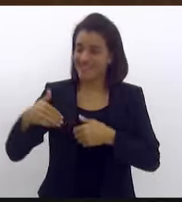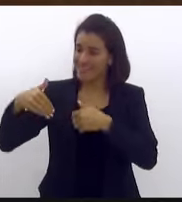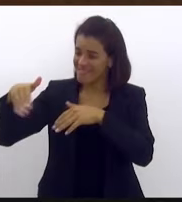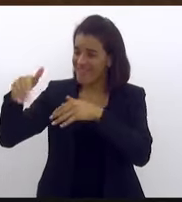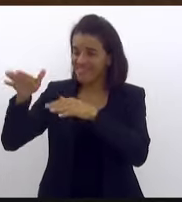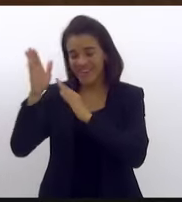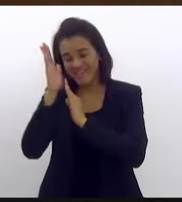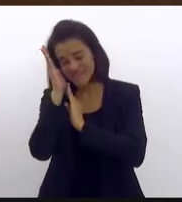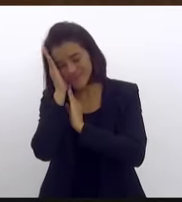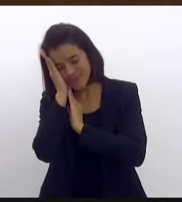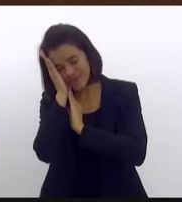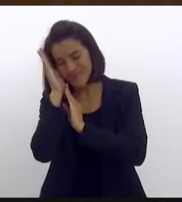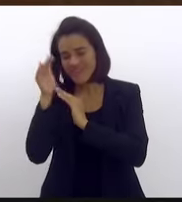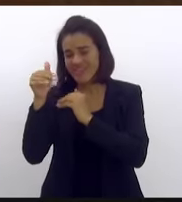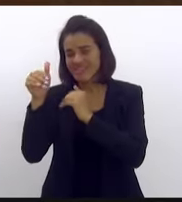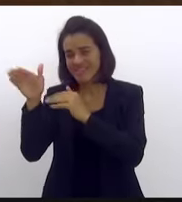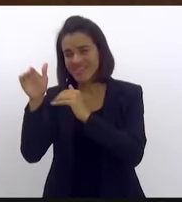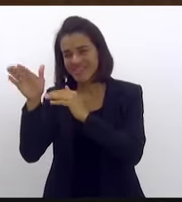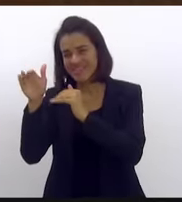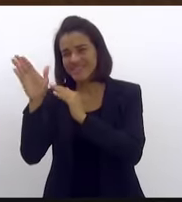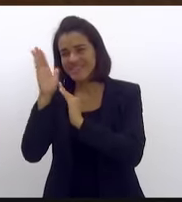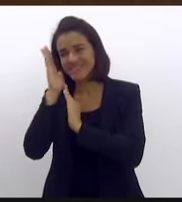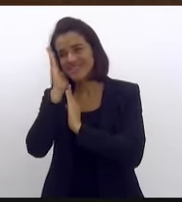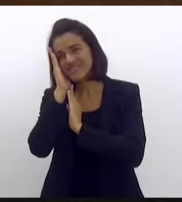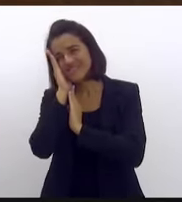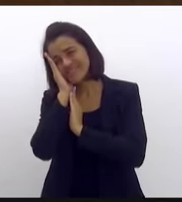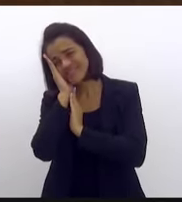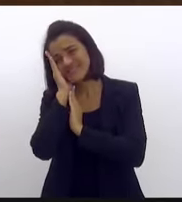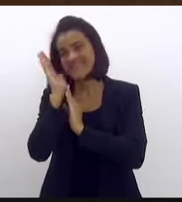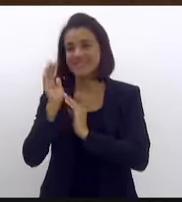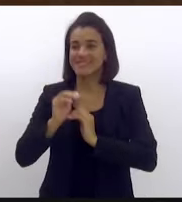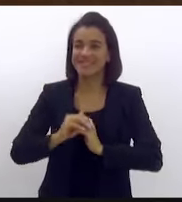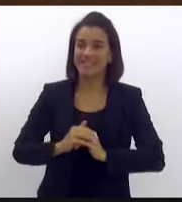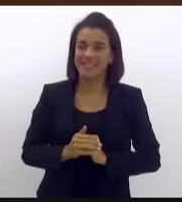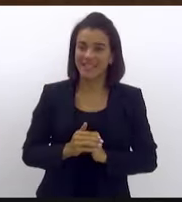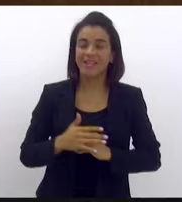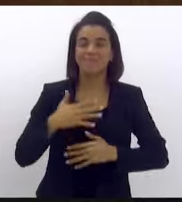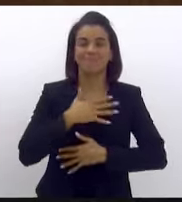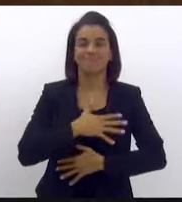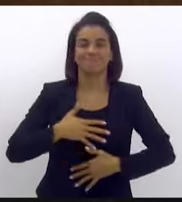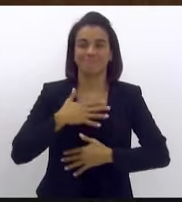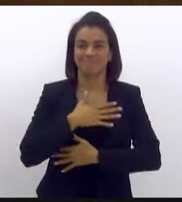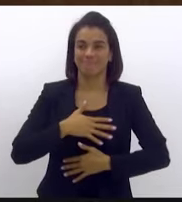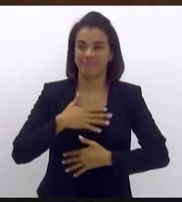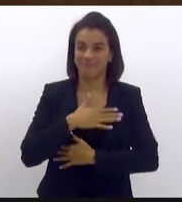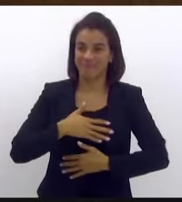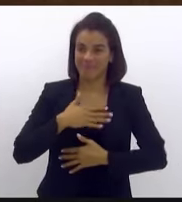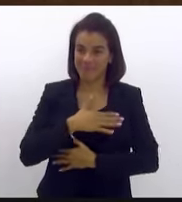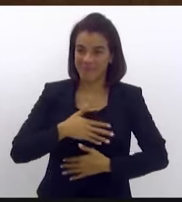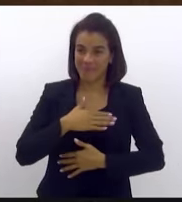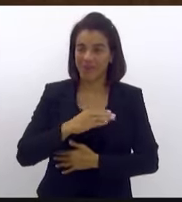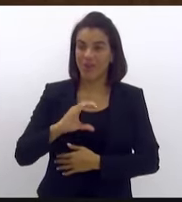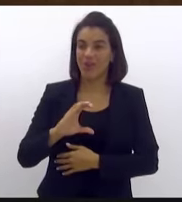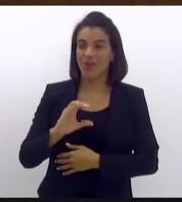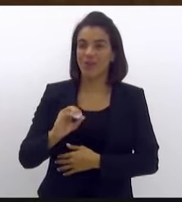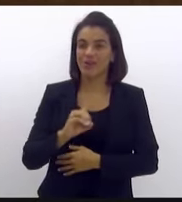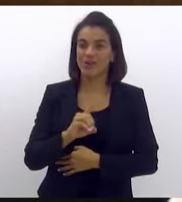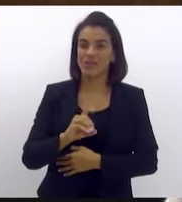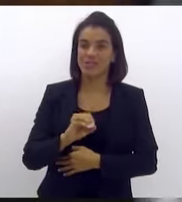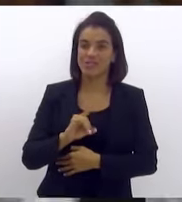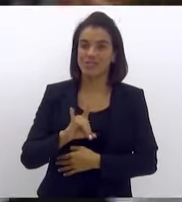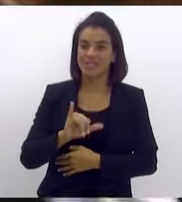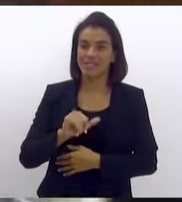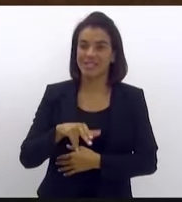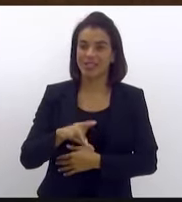Para dormir, Caiadinha aqui também. Então, quero dizer satisfação hoje, senhor presidente. Cozolino, tricolor também. Cozolino. Não,